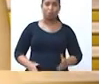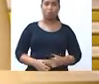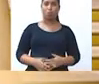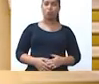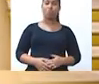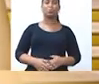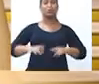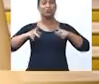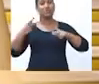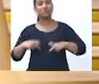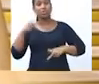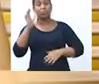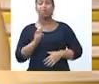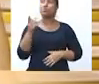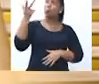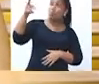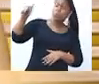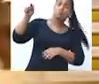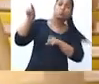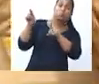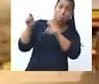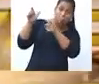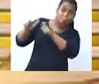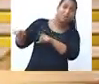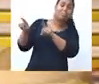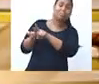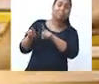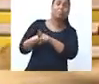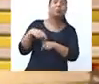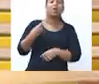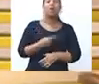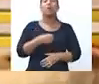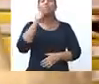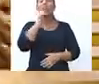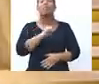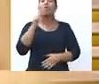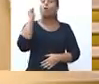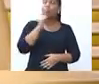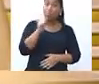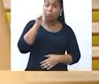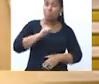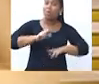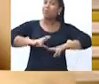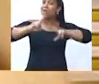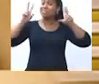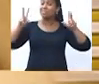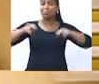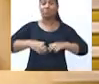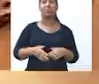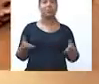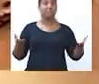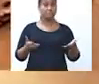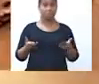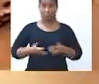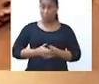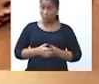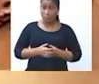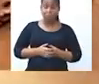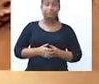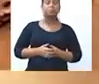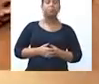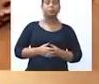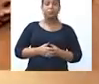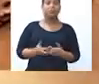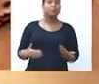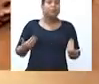diferente. Sim. Aqui no Brasil e em outro lugar, que a nossa avó foi mulher, mas é diferente de nós, isso. Né? Mas, uhum.